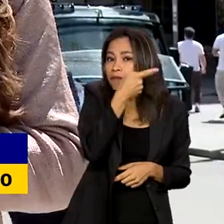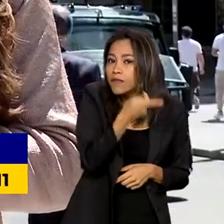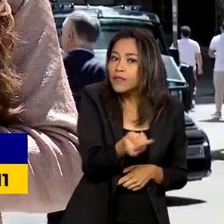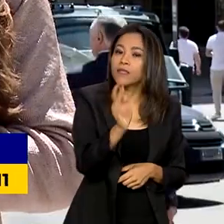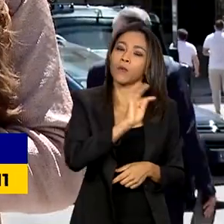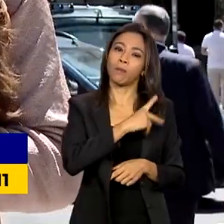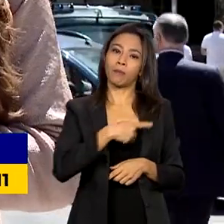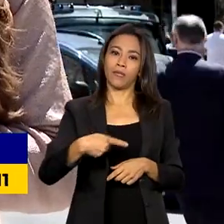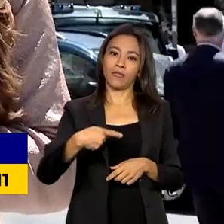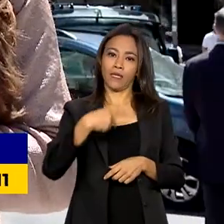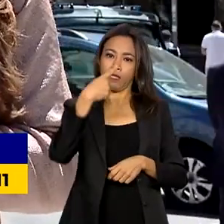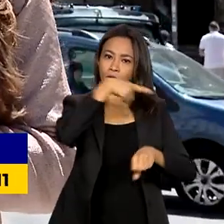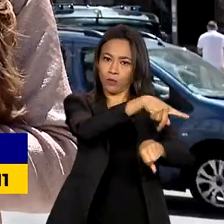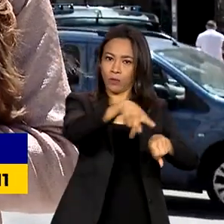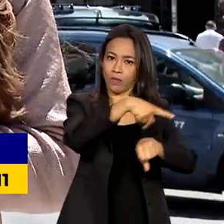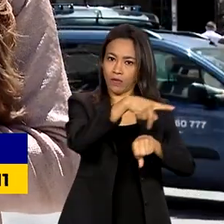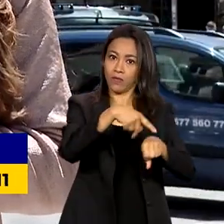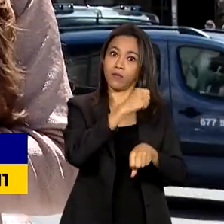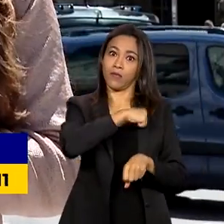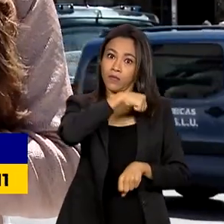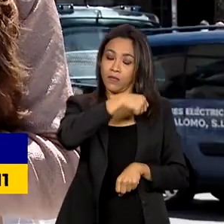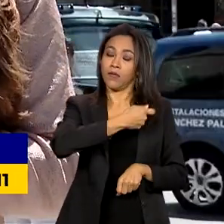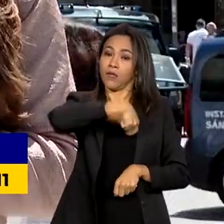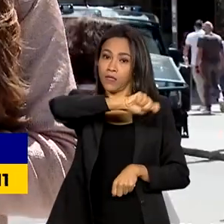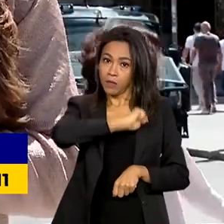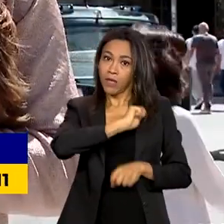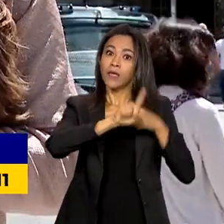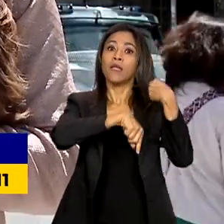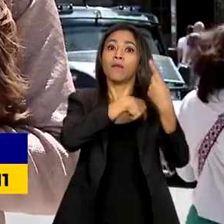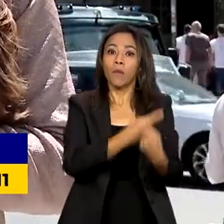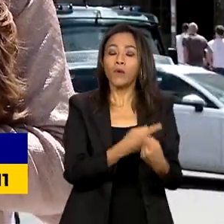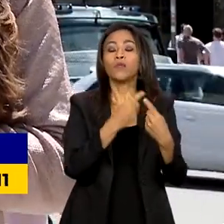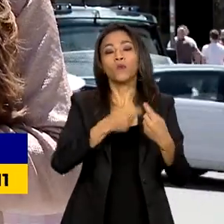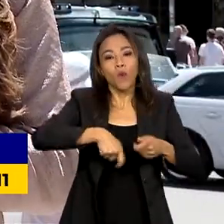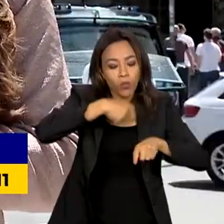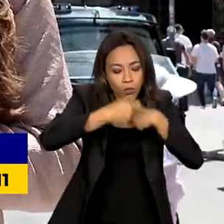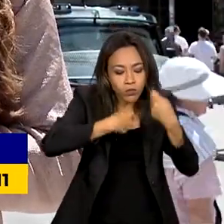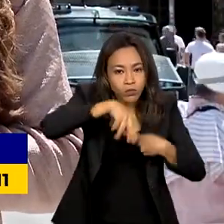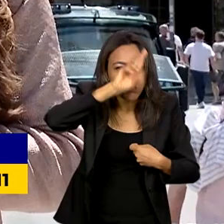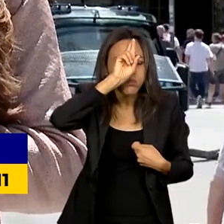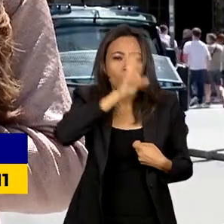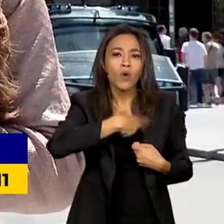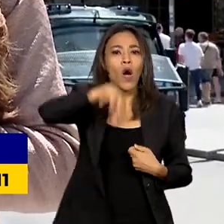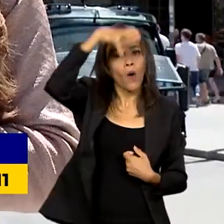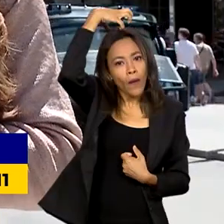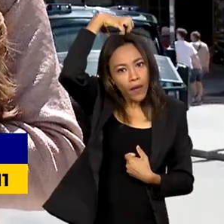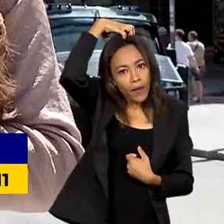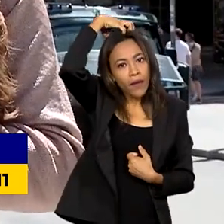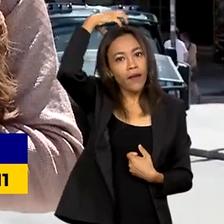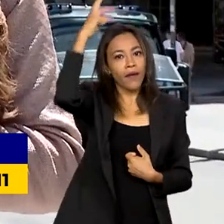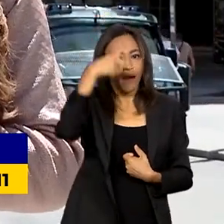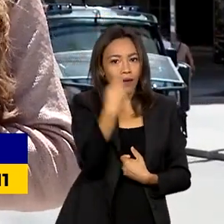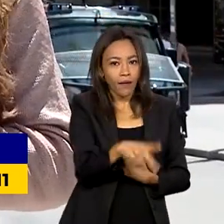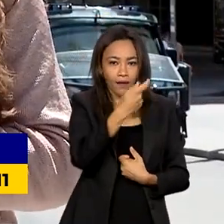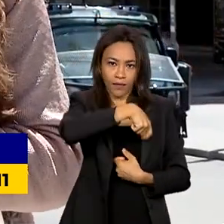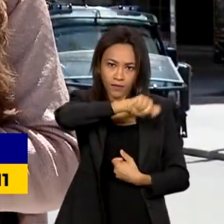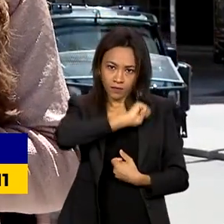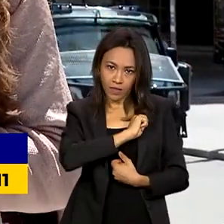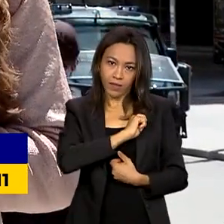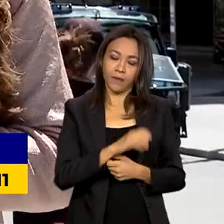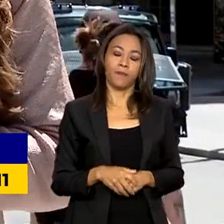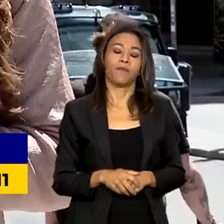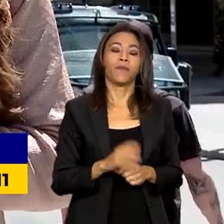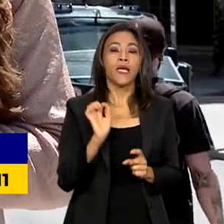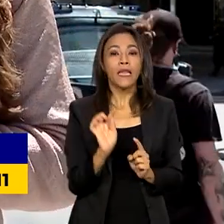país, Pedro Sánchez, e tem um almoço também com o rei da Espanha, Felipe VI, no Palácio Real. Durante a visita do